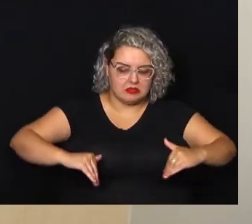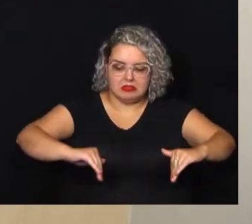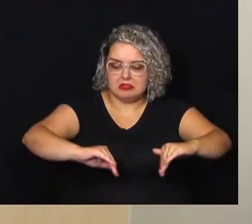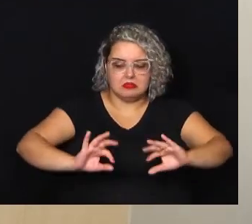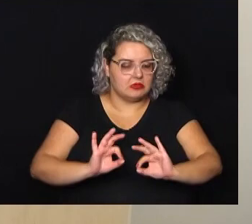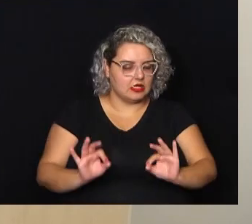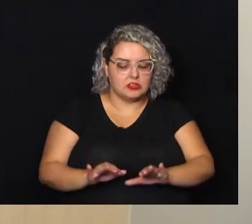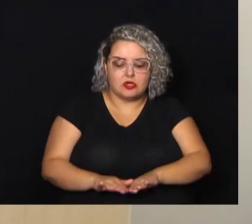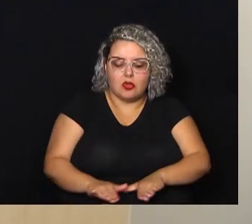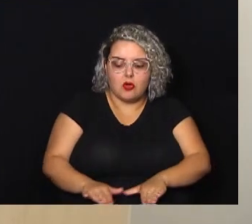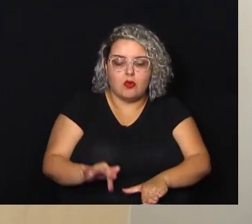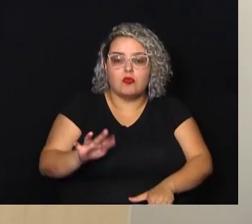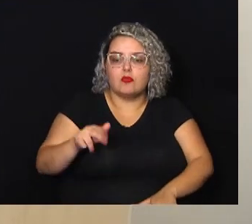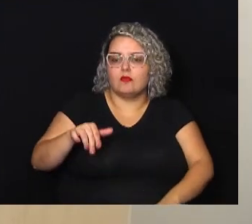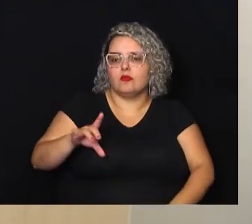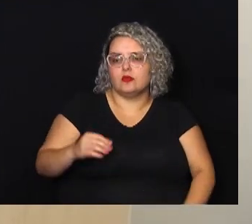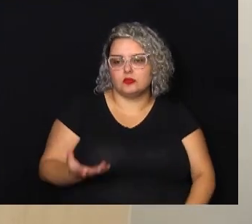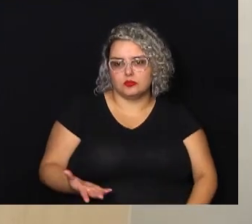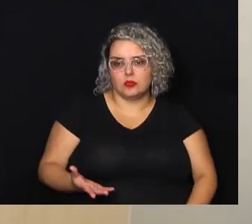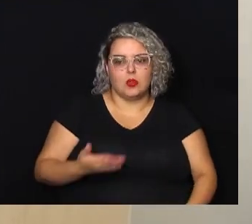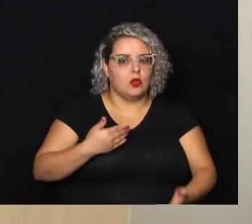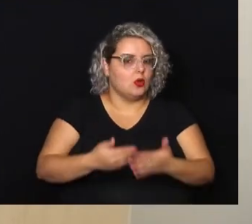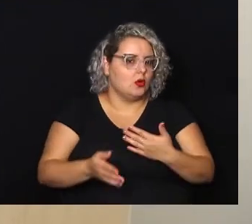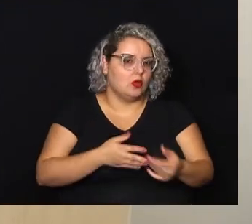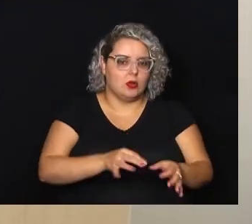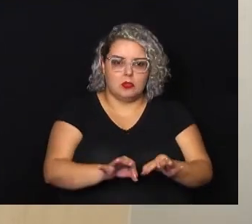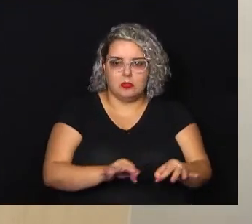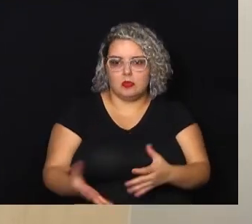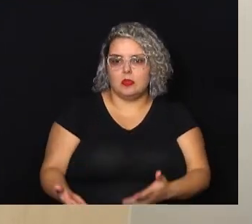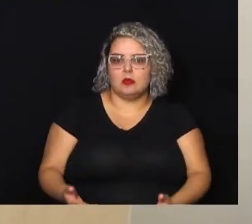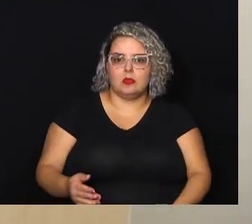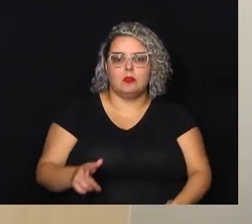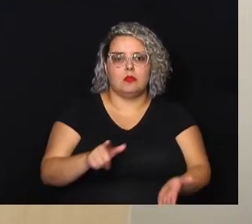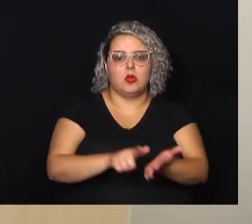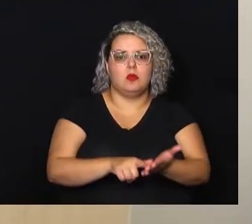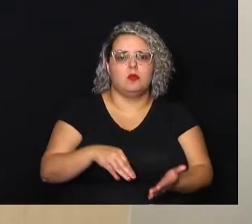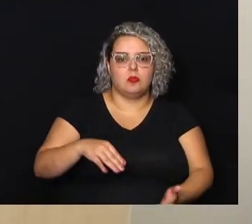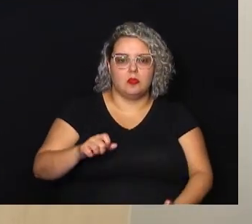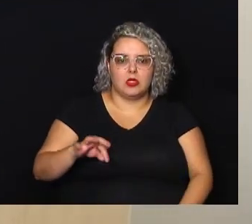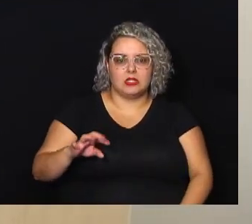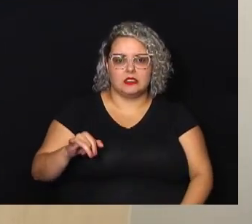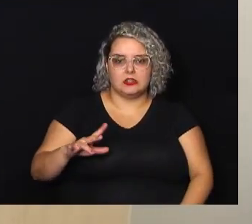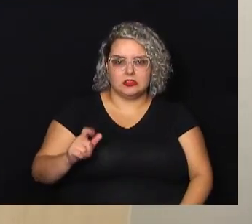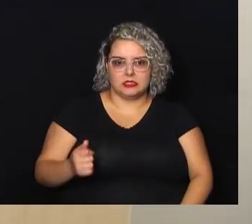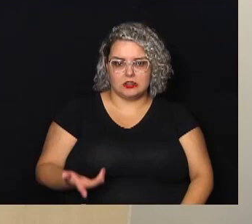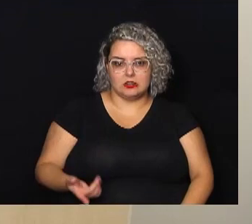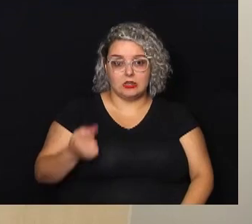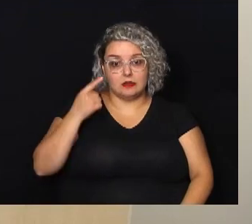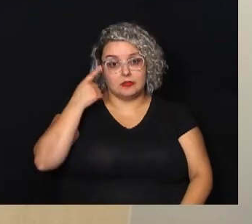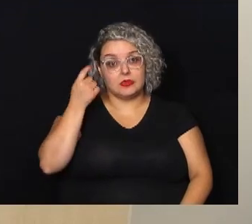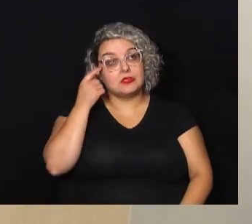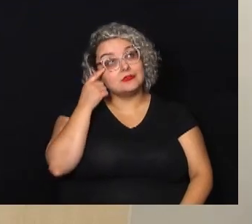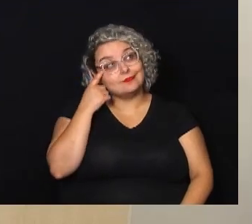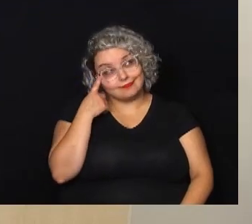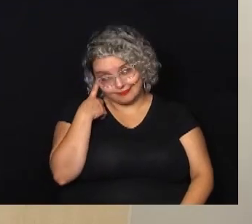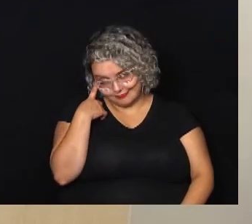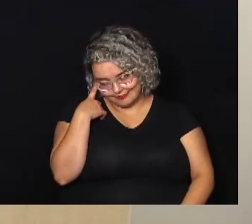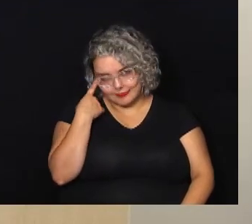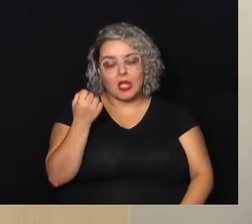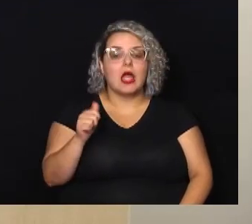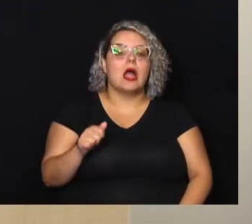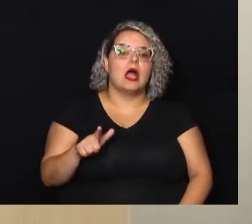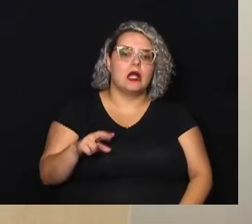colocar nada. O bolo fica perfeito e fica no fundo da forma. Então, qualquer preparação, papel manteiga. Todo mundo pensa sempre em